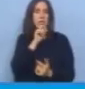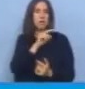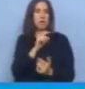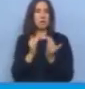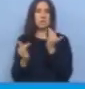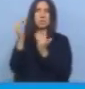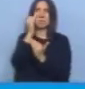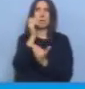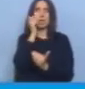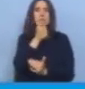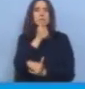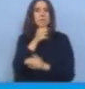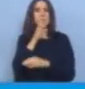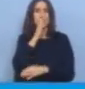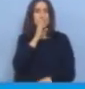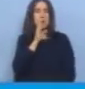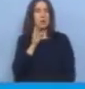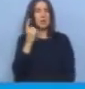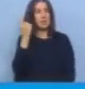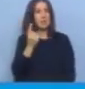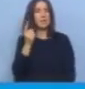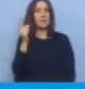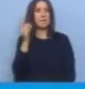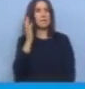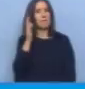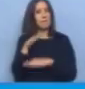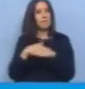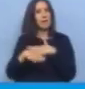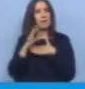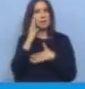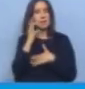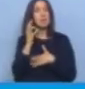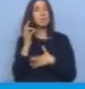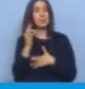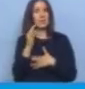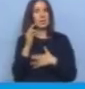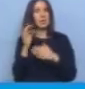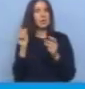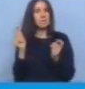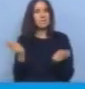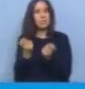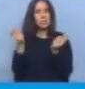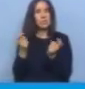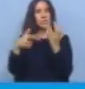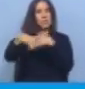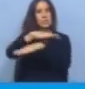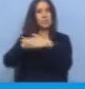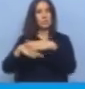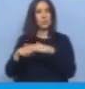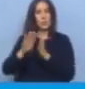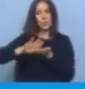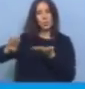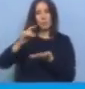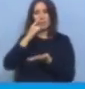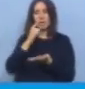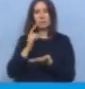de decidir, de implementar, deveria tentar fazer para que os populismos e para